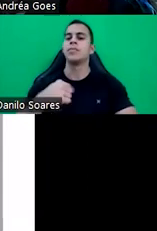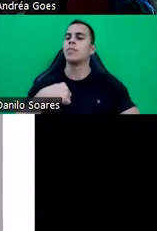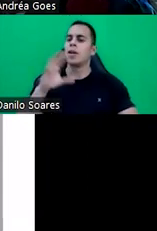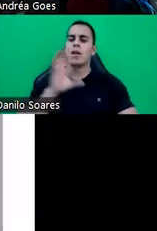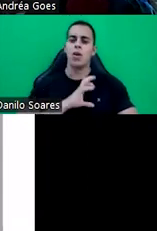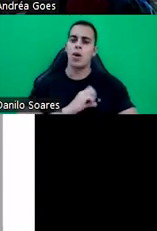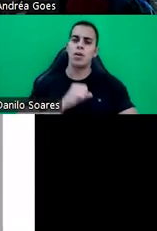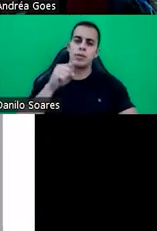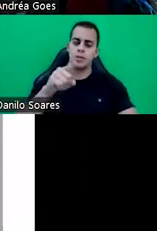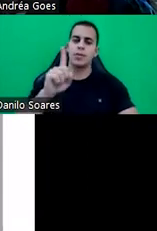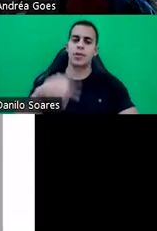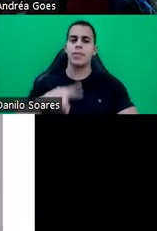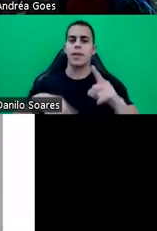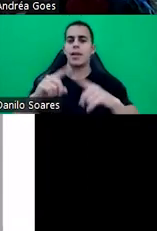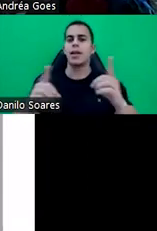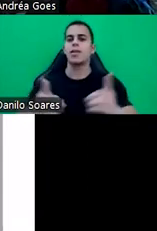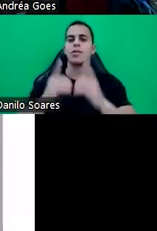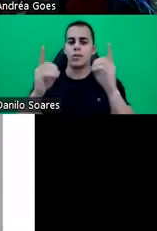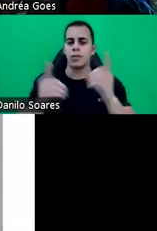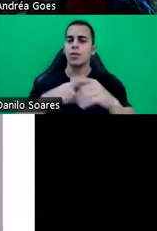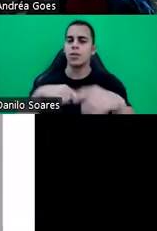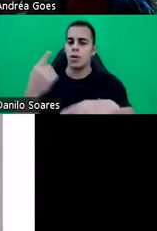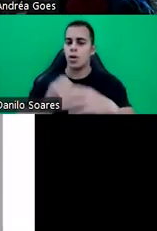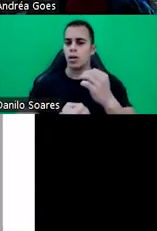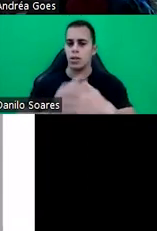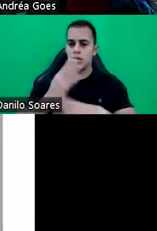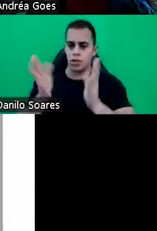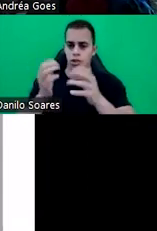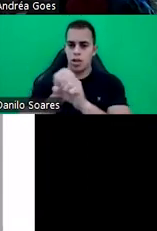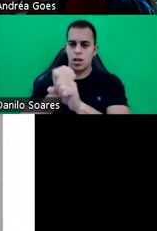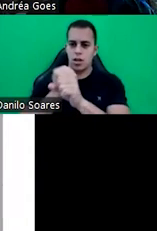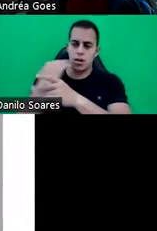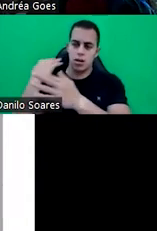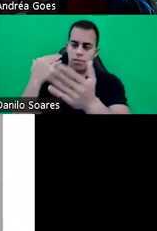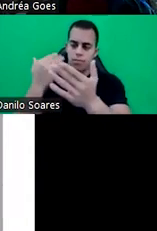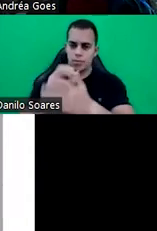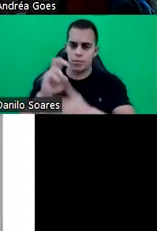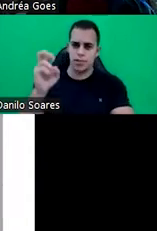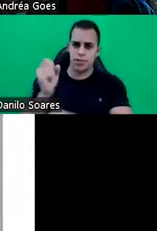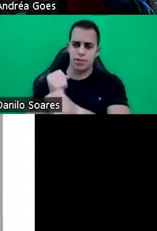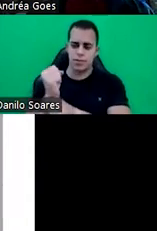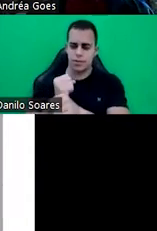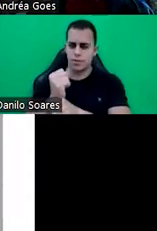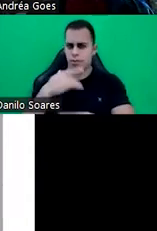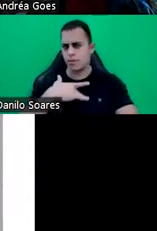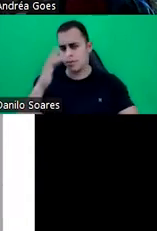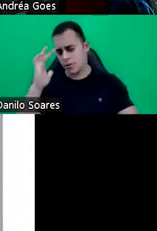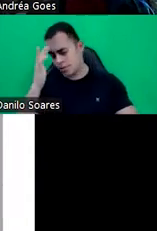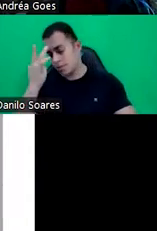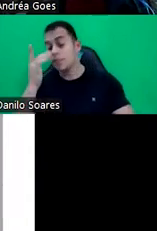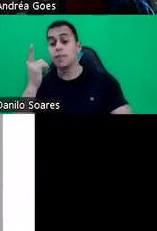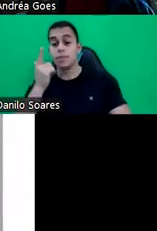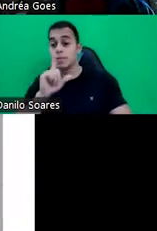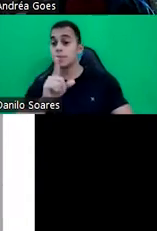material didático, a gente desenvolveu ele já há alguns anos, há uns 5 anos, eu acho, e aí a gente consegue